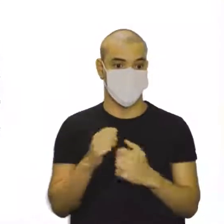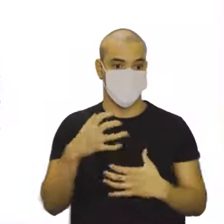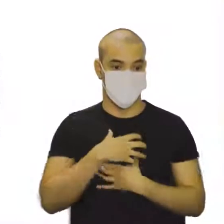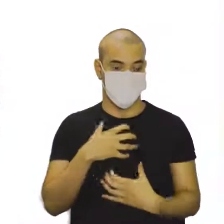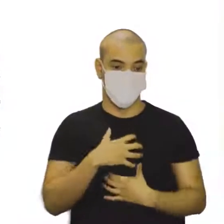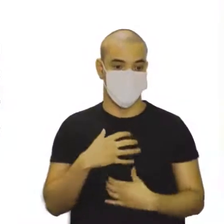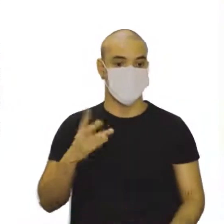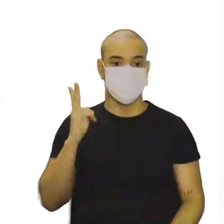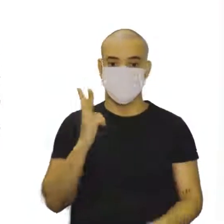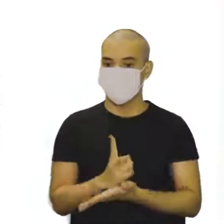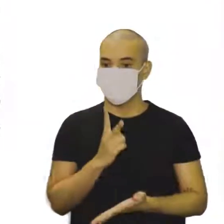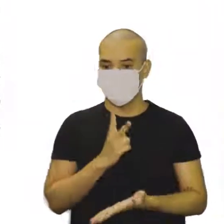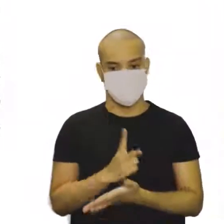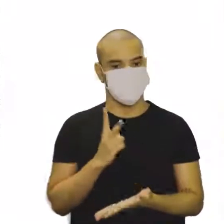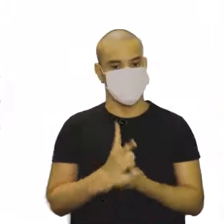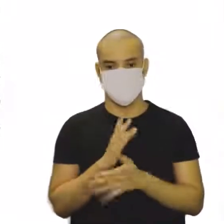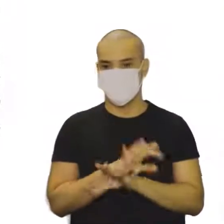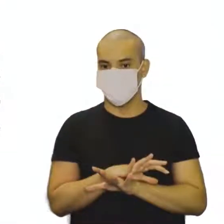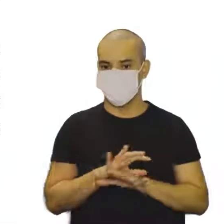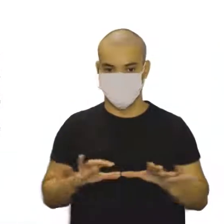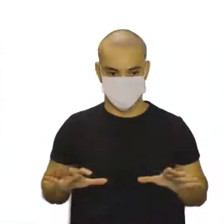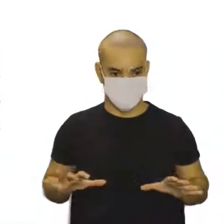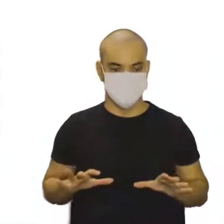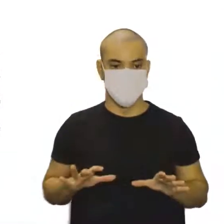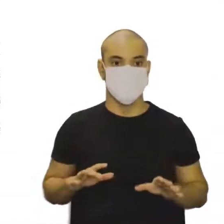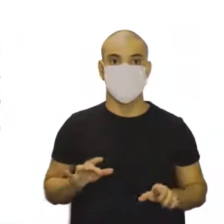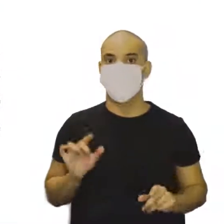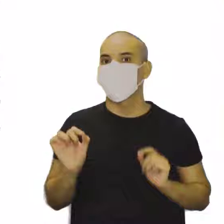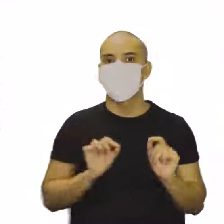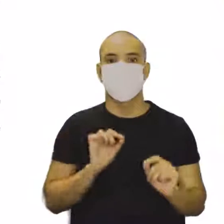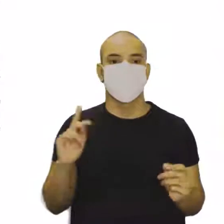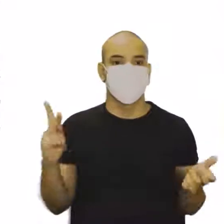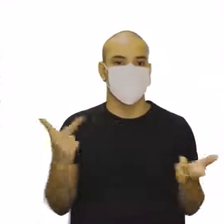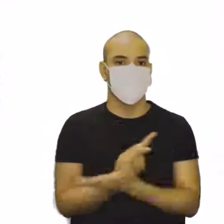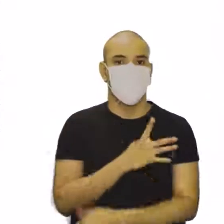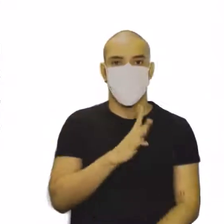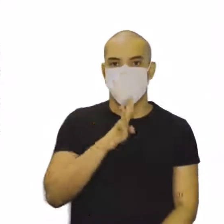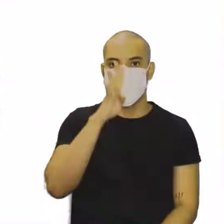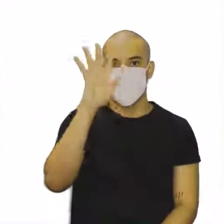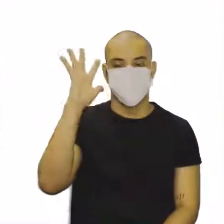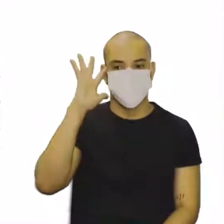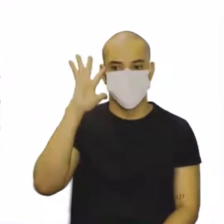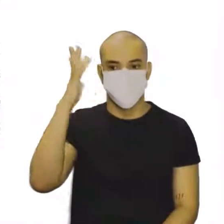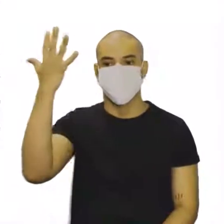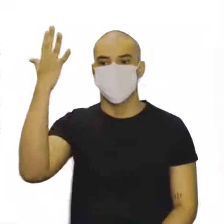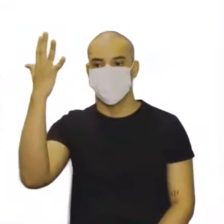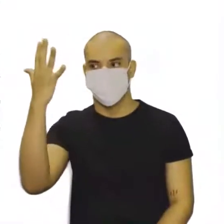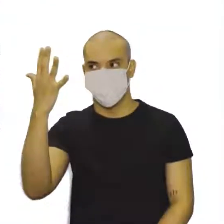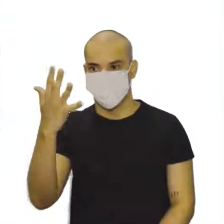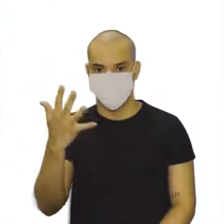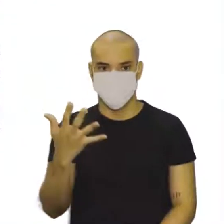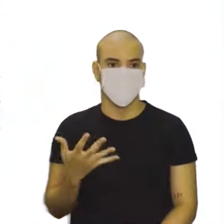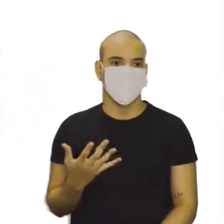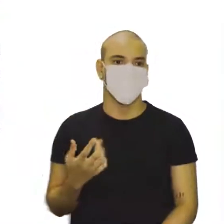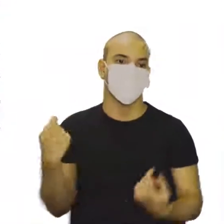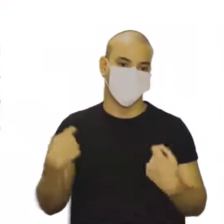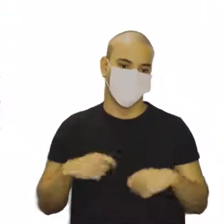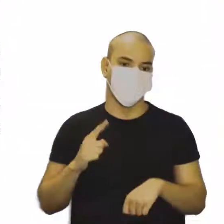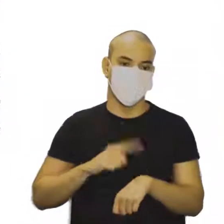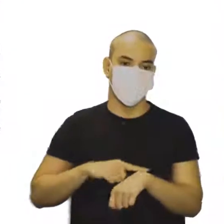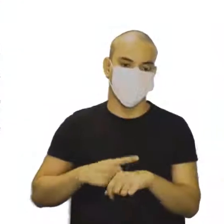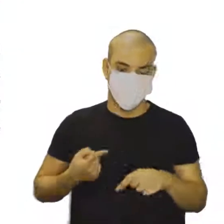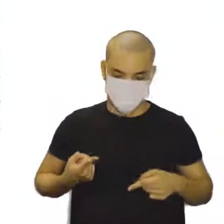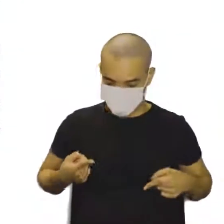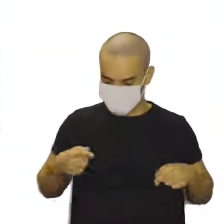a atuarem sempre em condições que as condições anormais ocorram. Então, pessoal, tem que ser em tempo